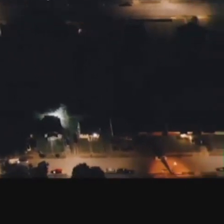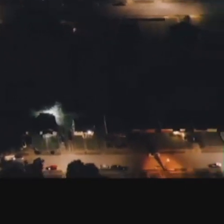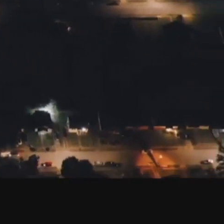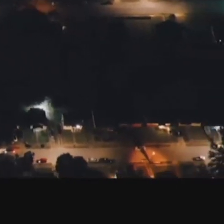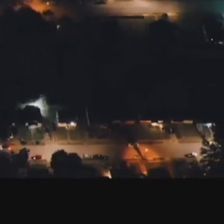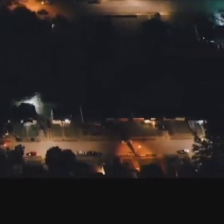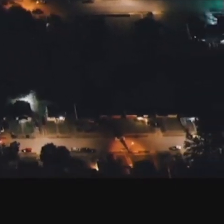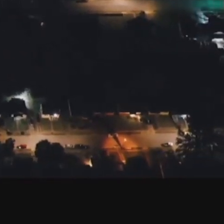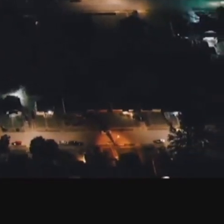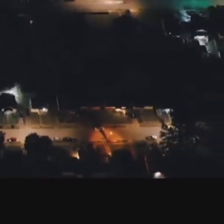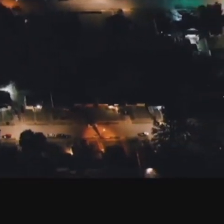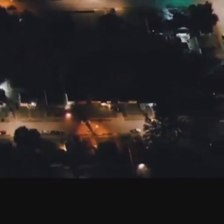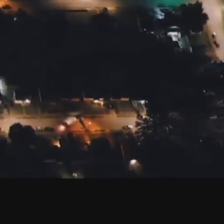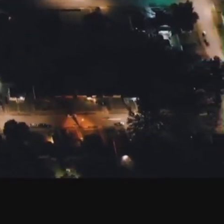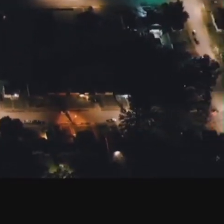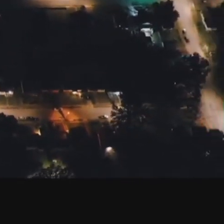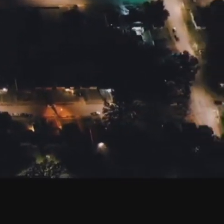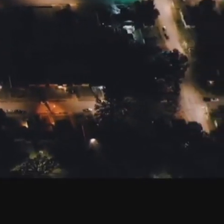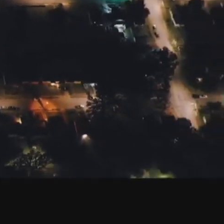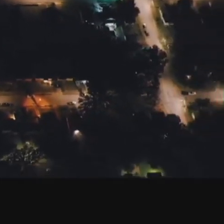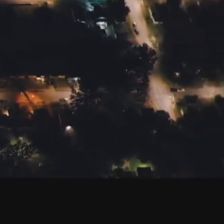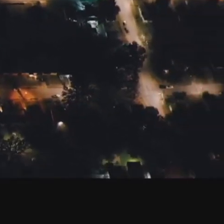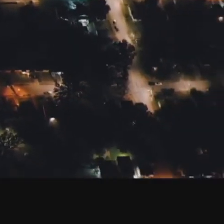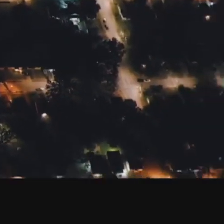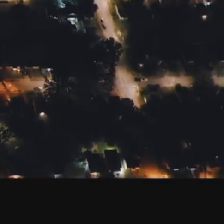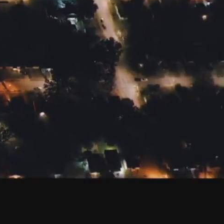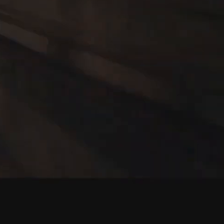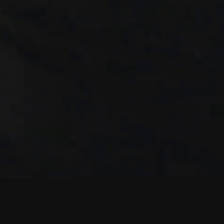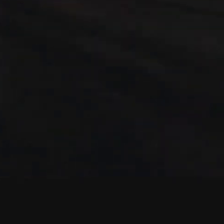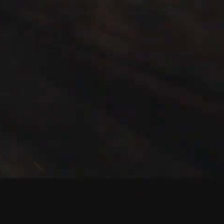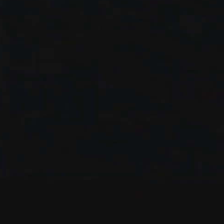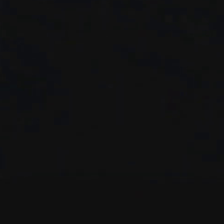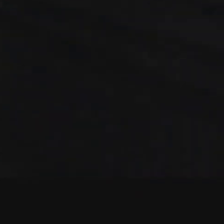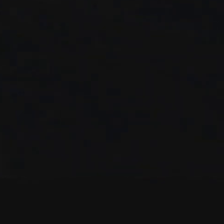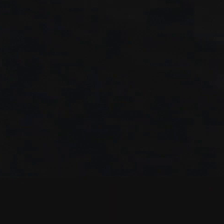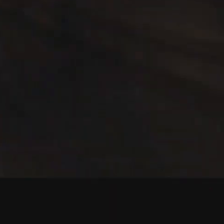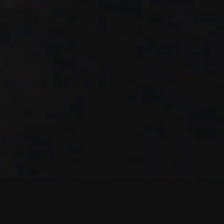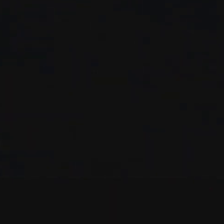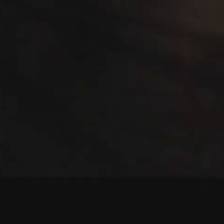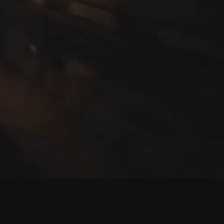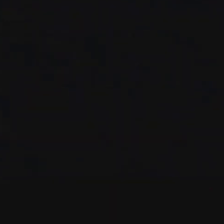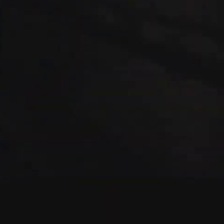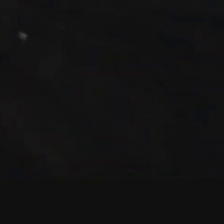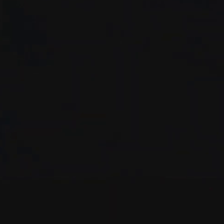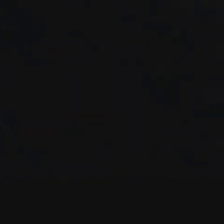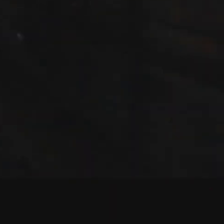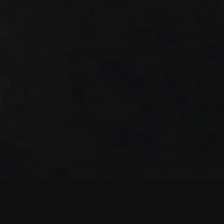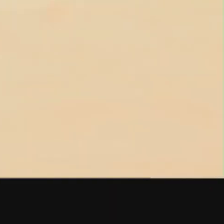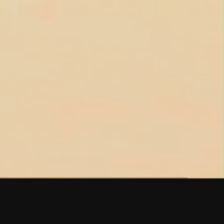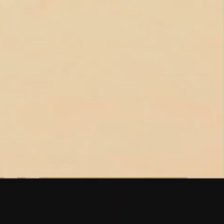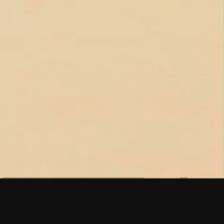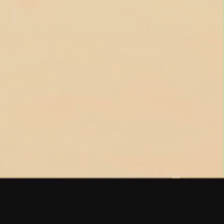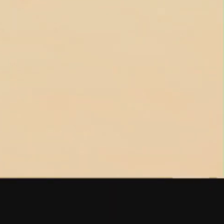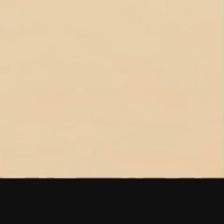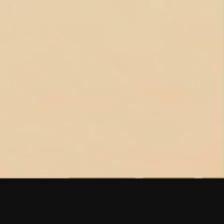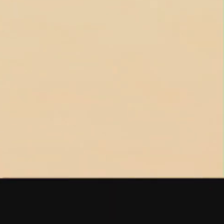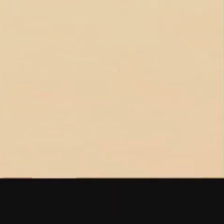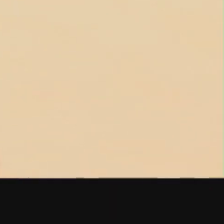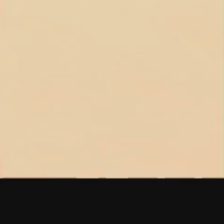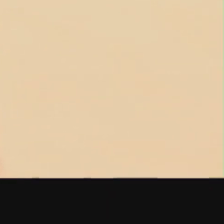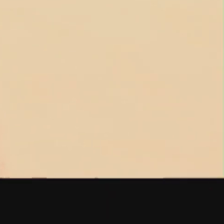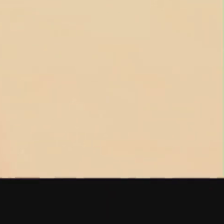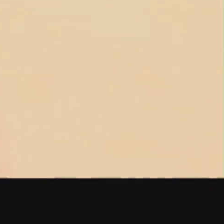yeah. Raspa Beats. No lie, no lie, no lie,